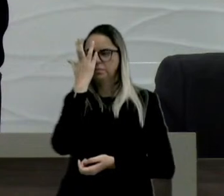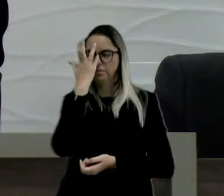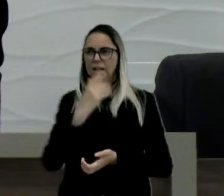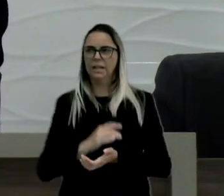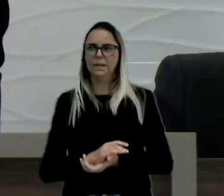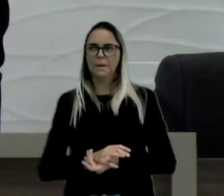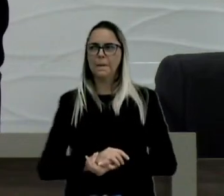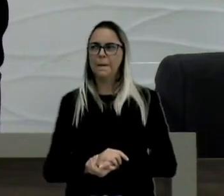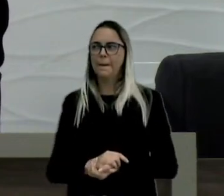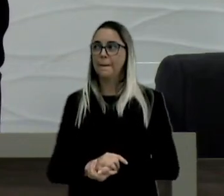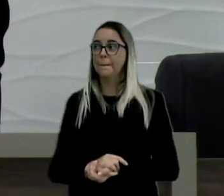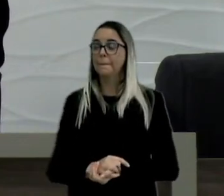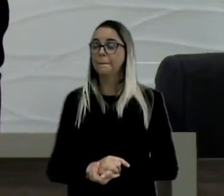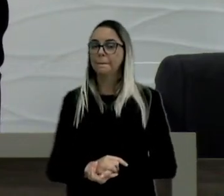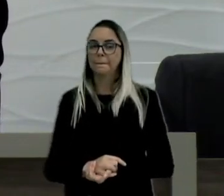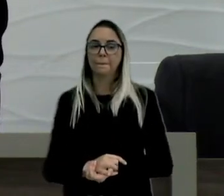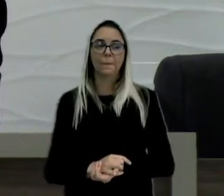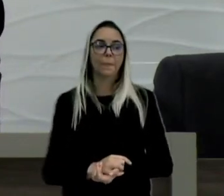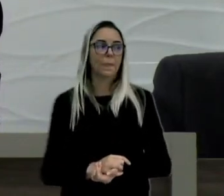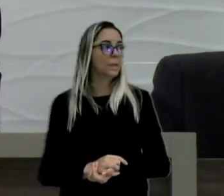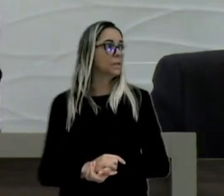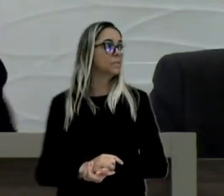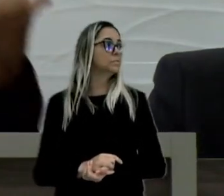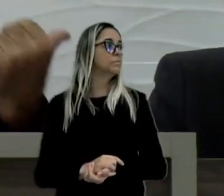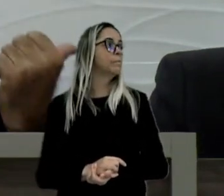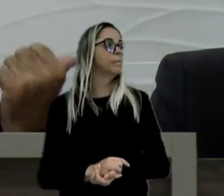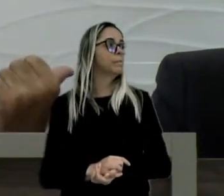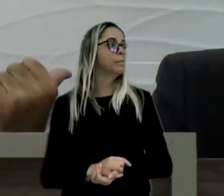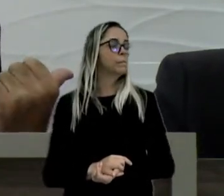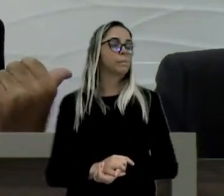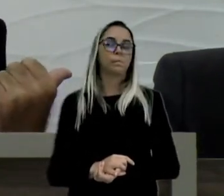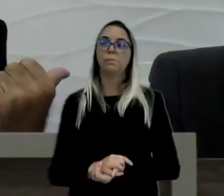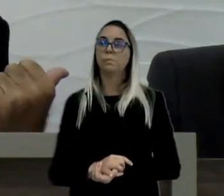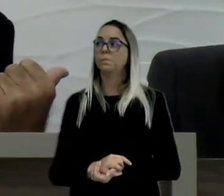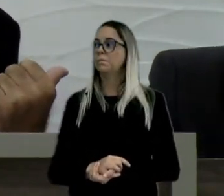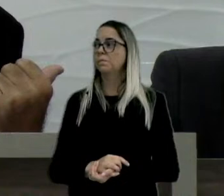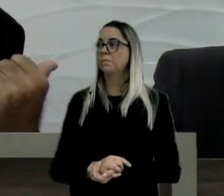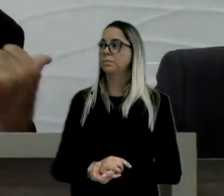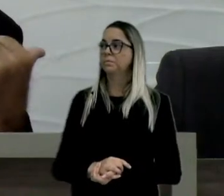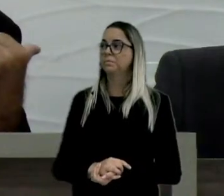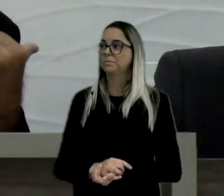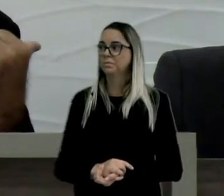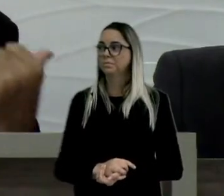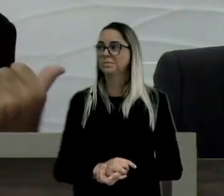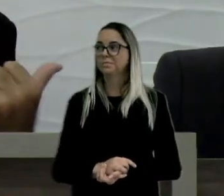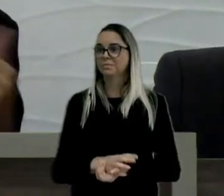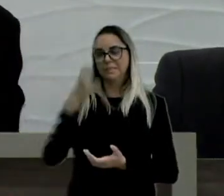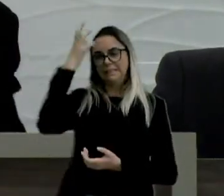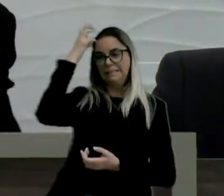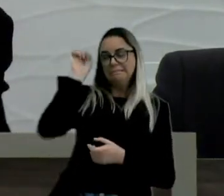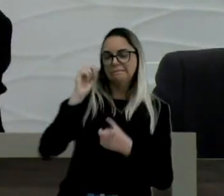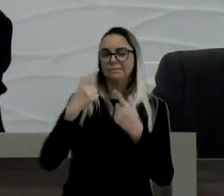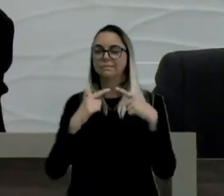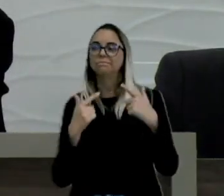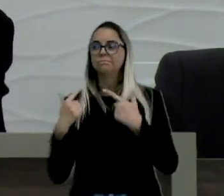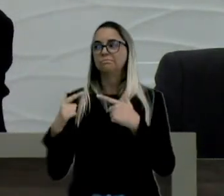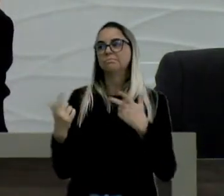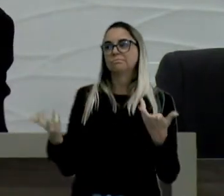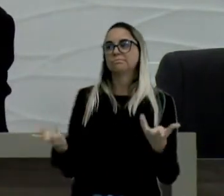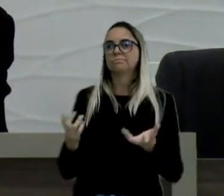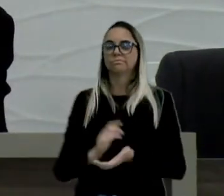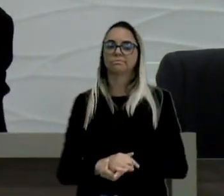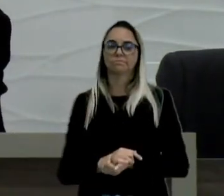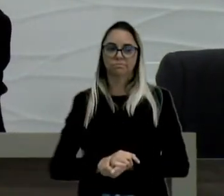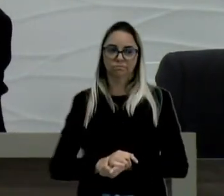pauta ve Foi pro banheiro eu passei né Aí se reclama aí o outro reclama aí aí vamos passar